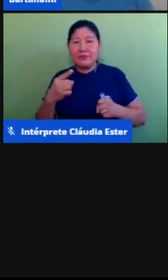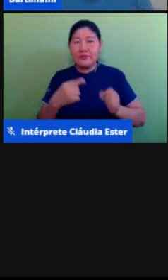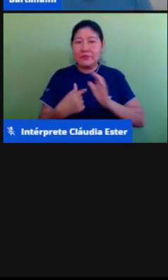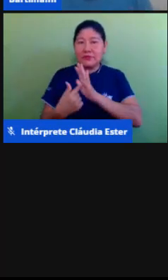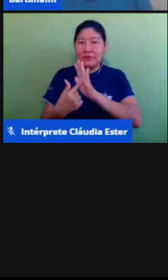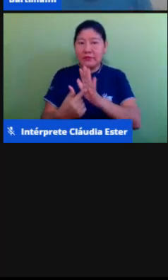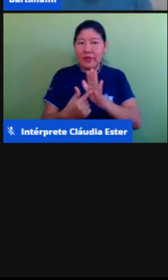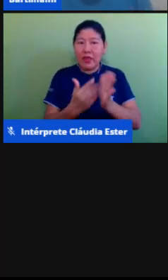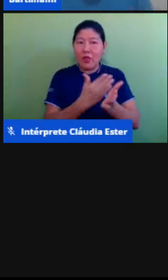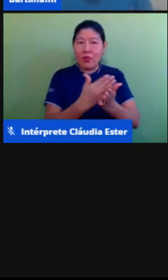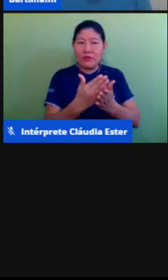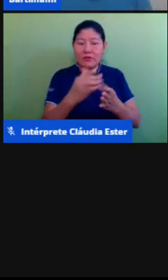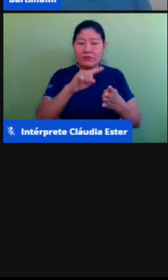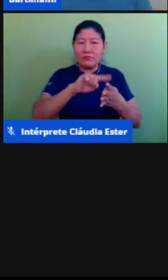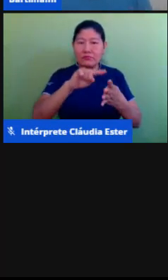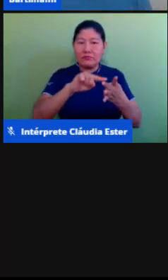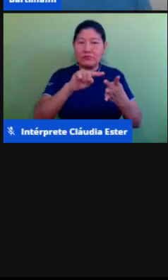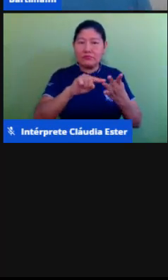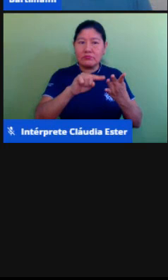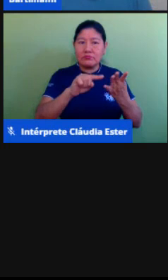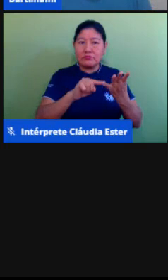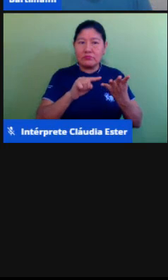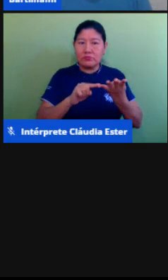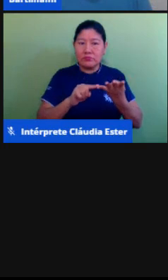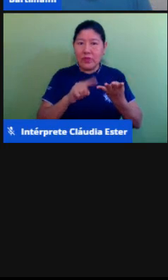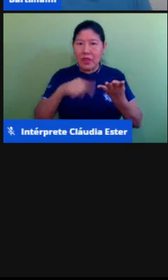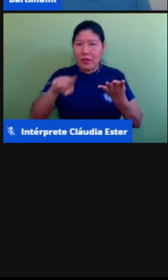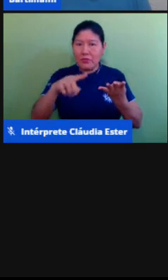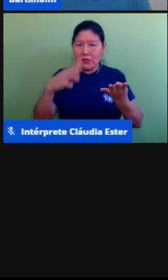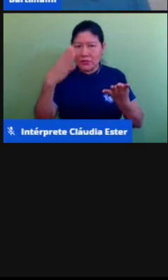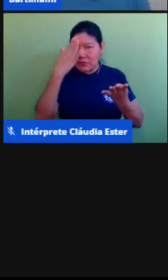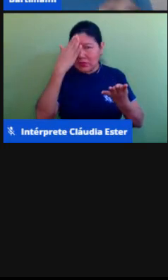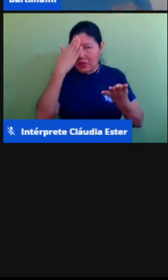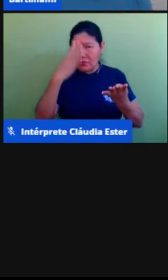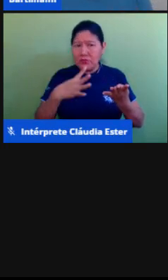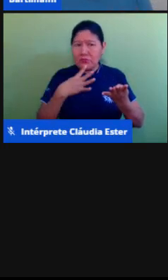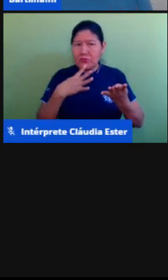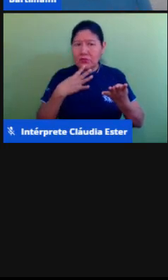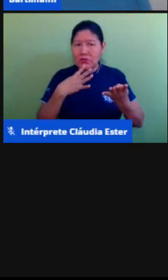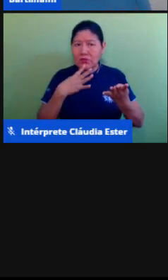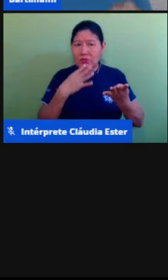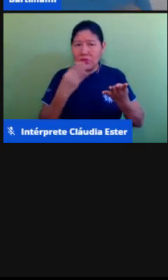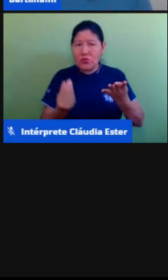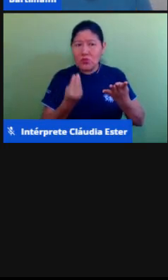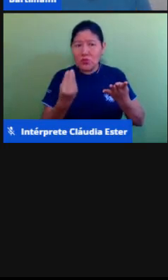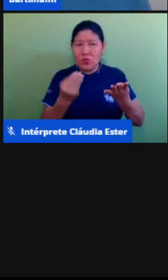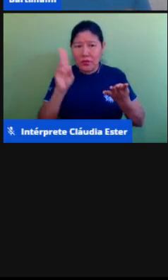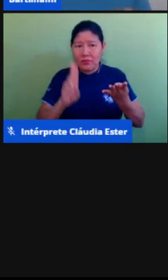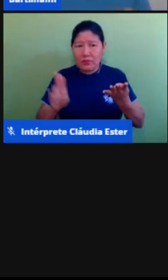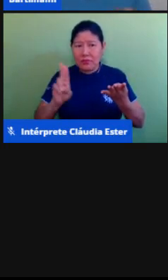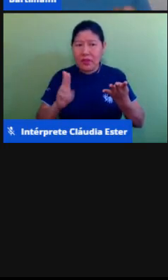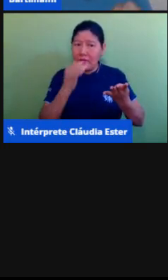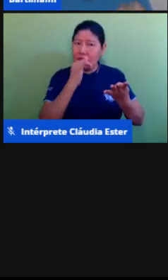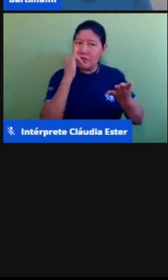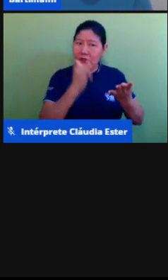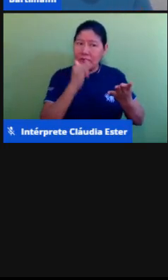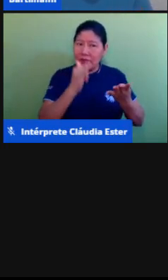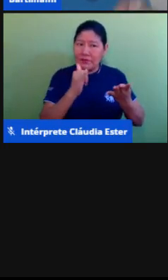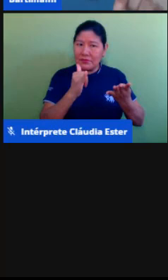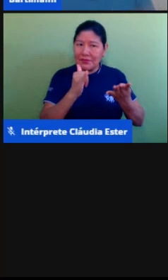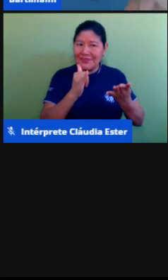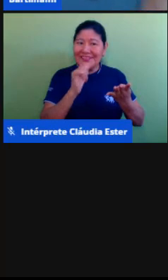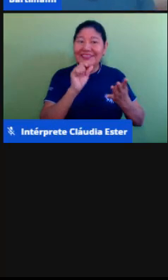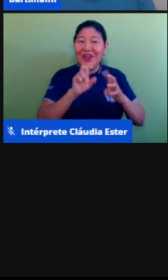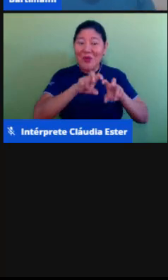já conhece o comportamento espectral daquele pixel, você começa a dizer para o computador, para o